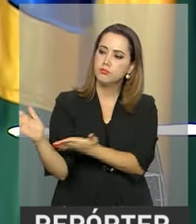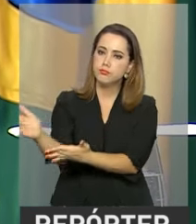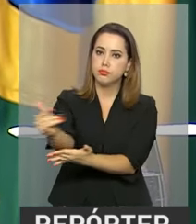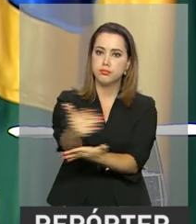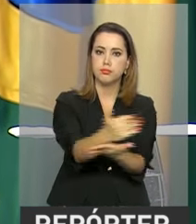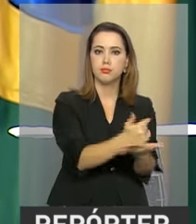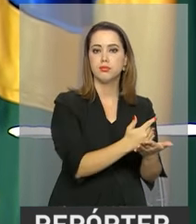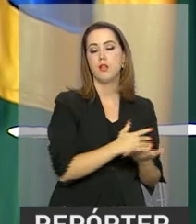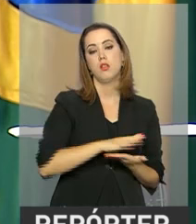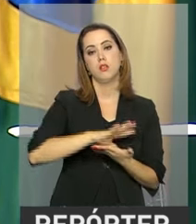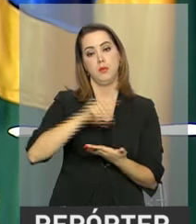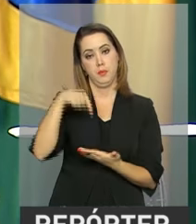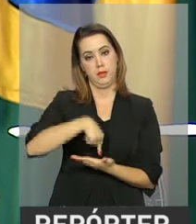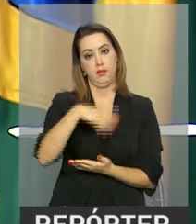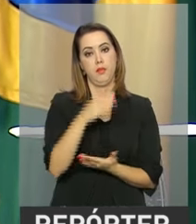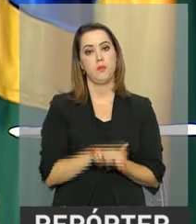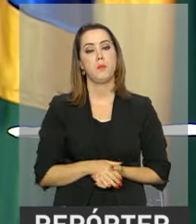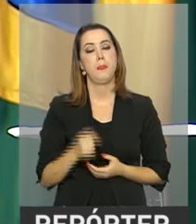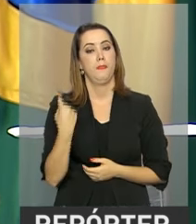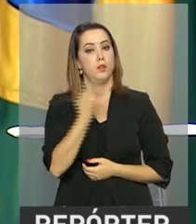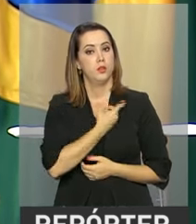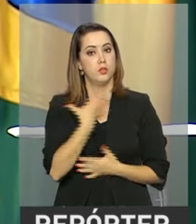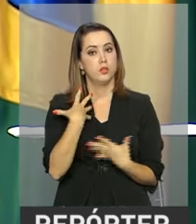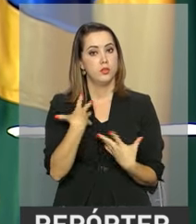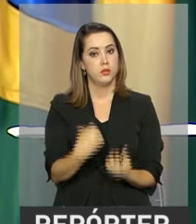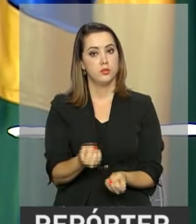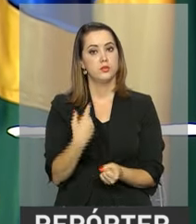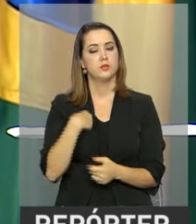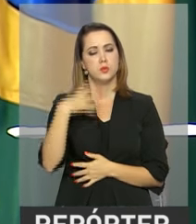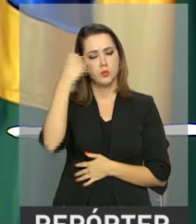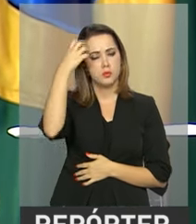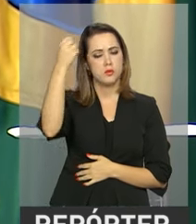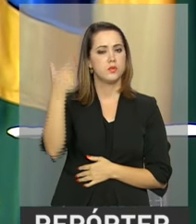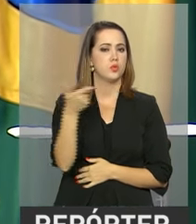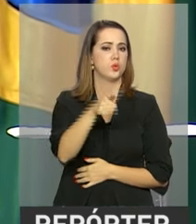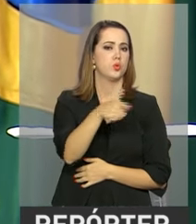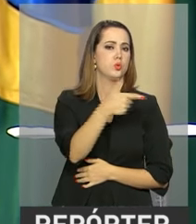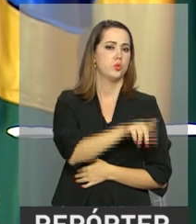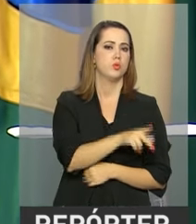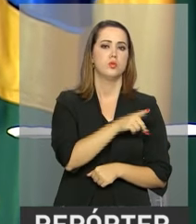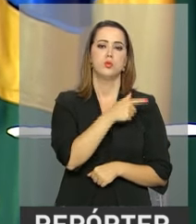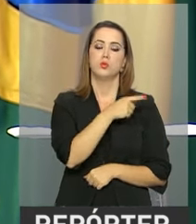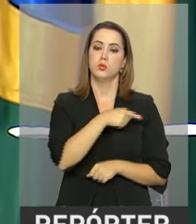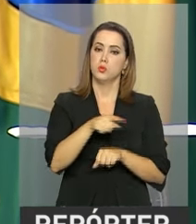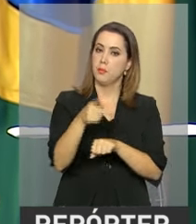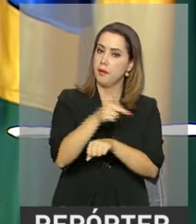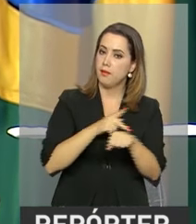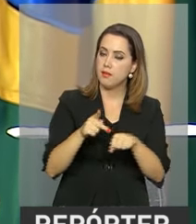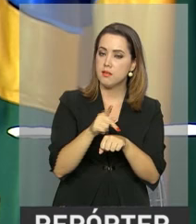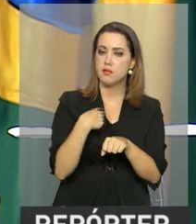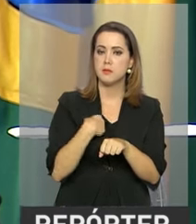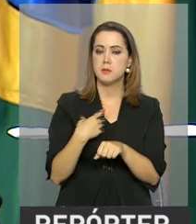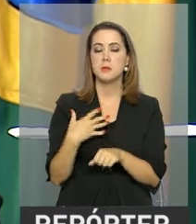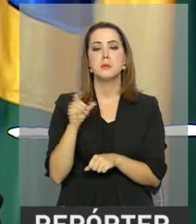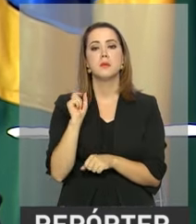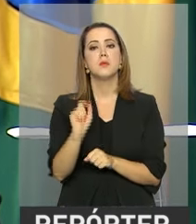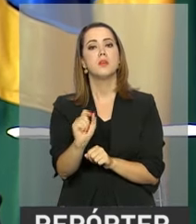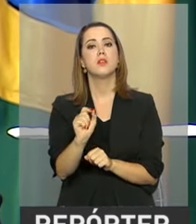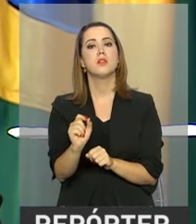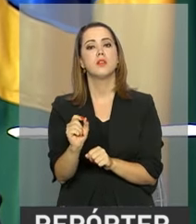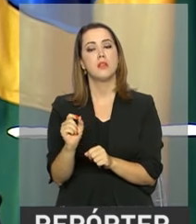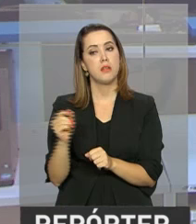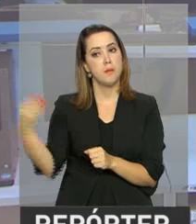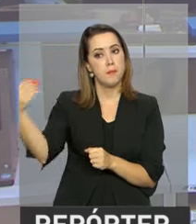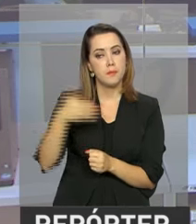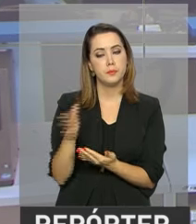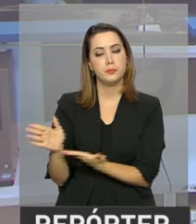recursos para cá. Nós vamos, na verdade, fazer muitas viagens para o exterior com vistas a trazer recursos